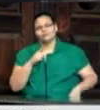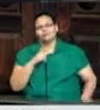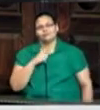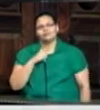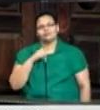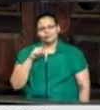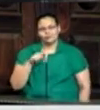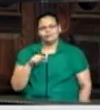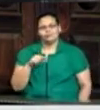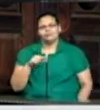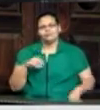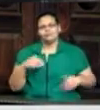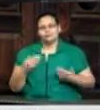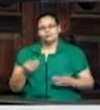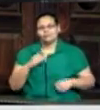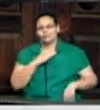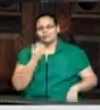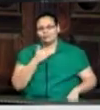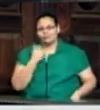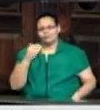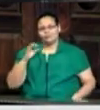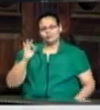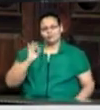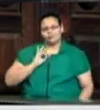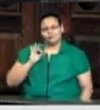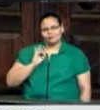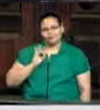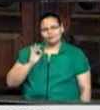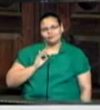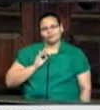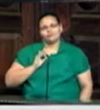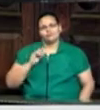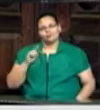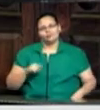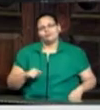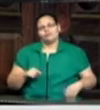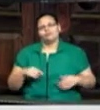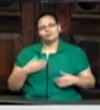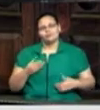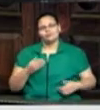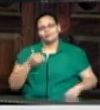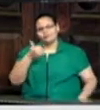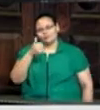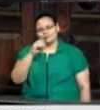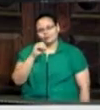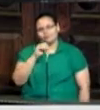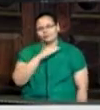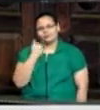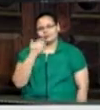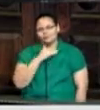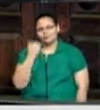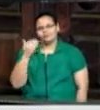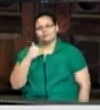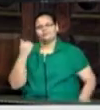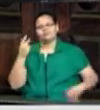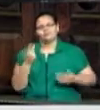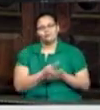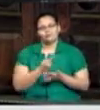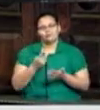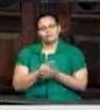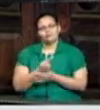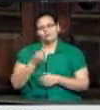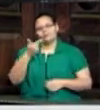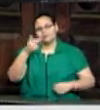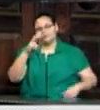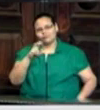instaurados resultando da morte de policial, segundo ele, das 10 mortes que aconteceram a partir de